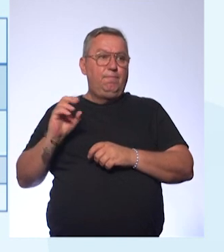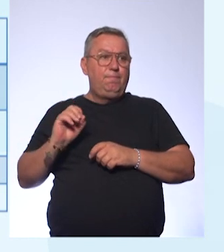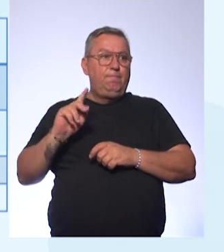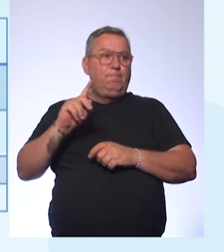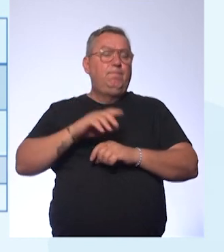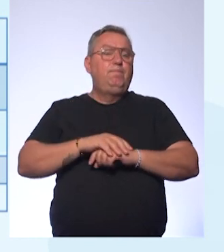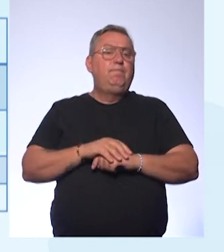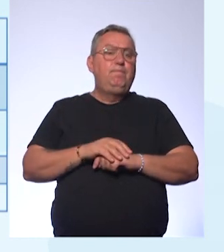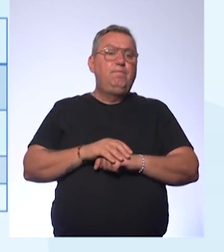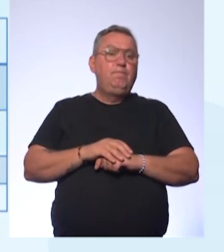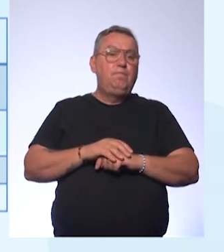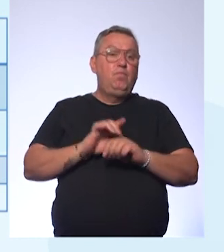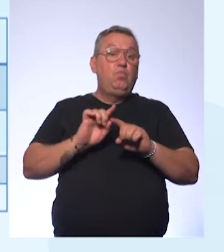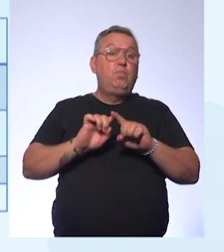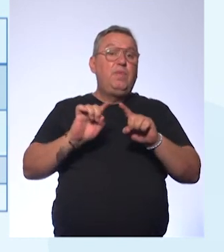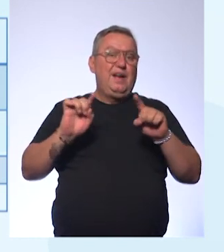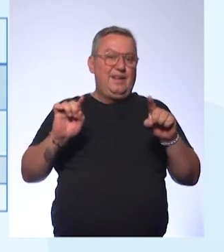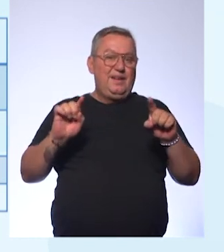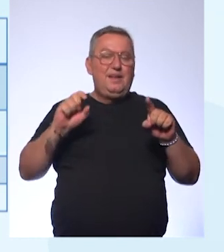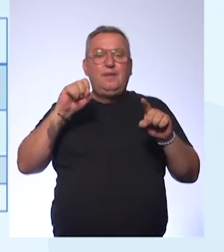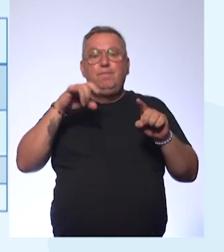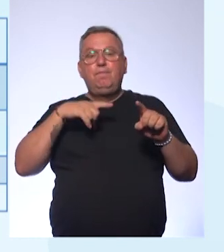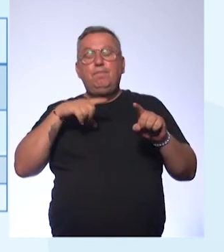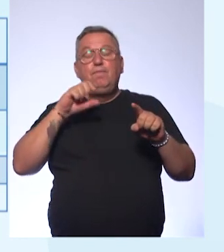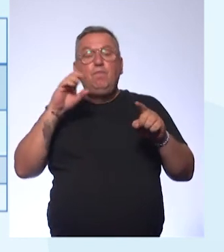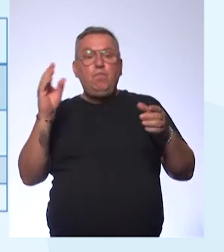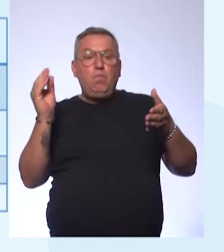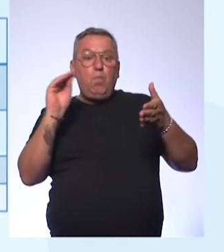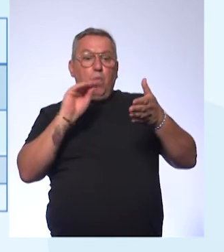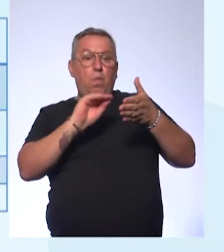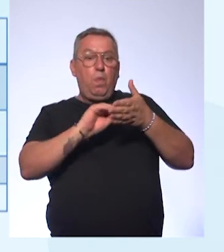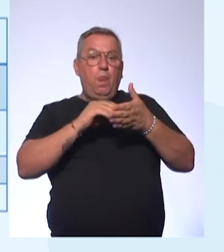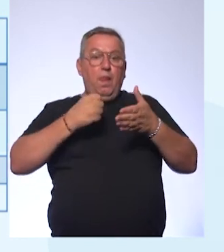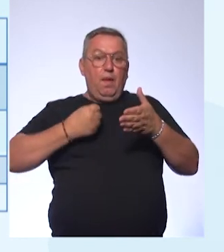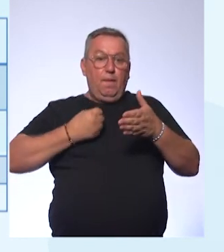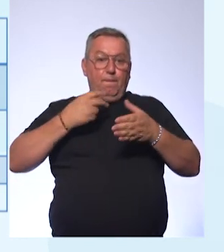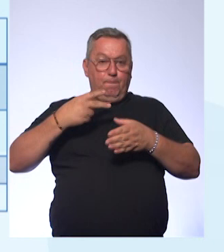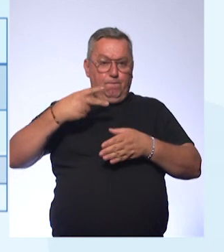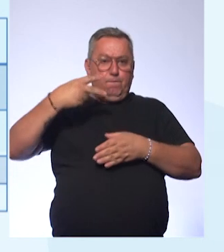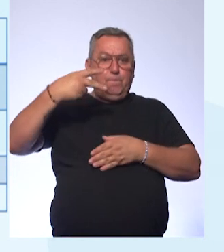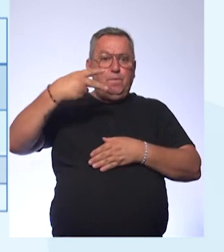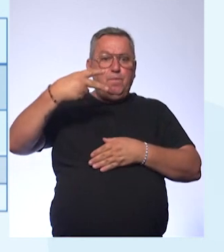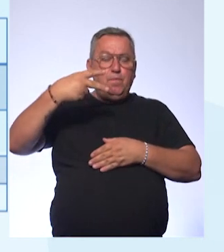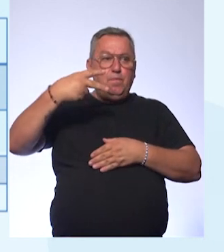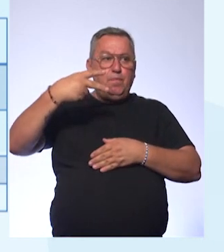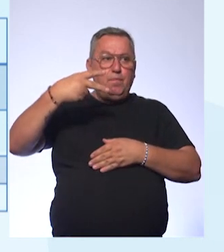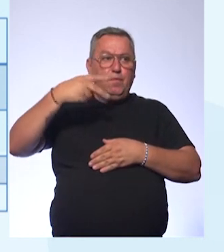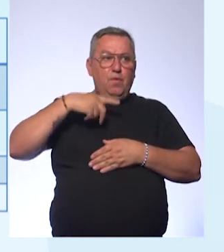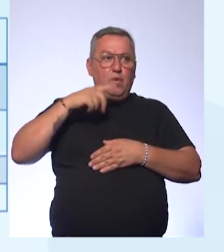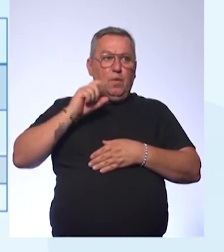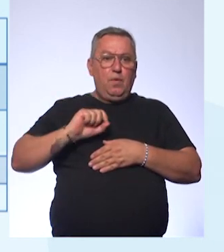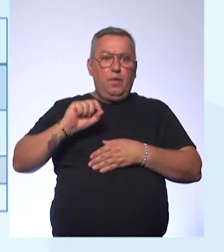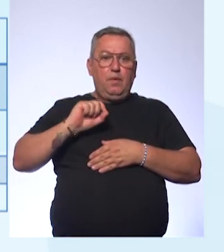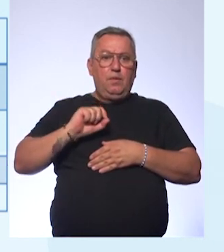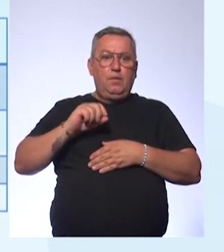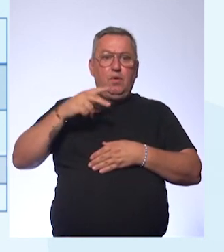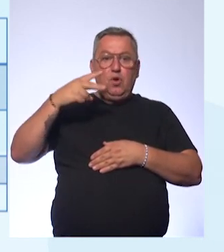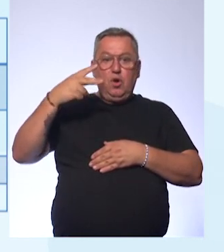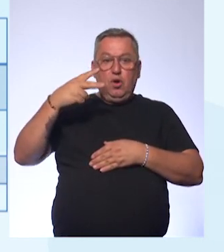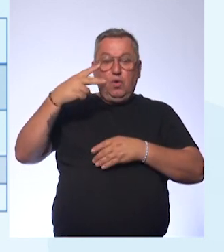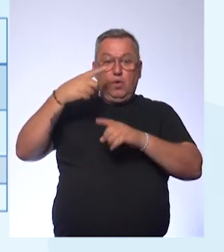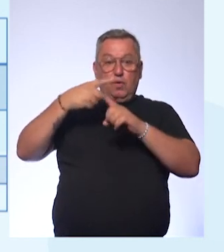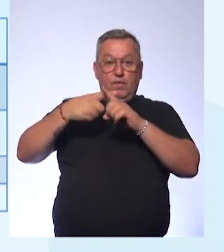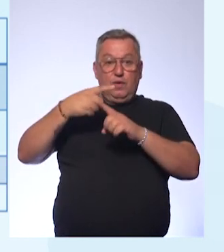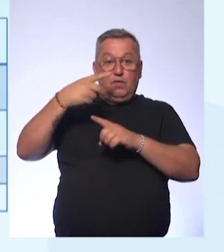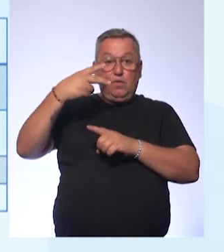ok? Portanto, se eu colocar o número 2 aqui, eu vou ter 2 vezes